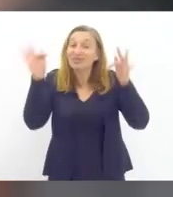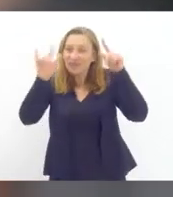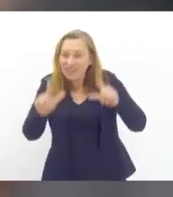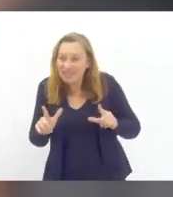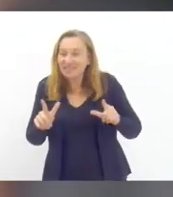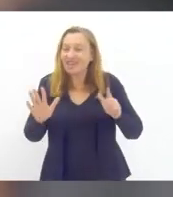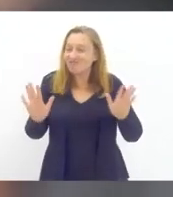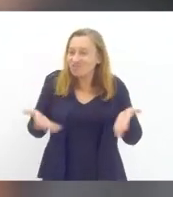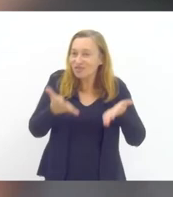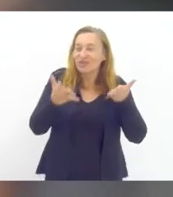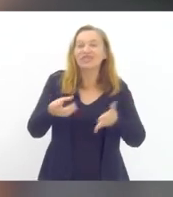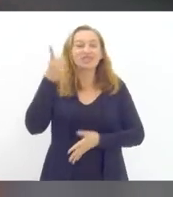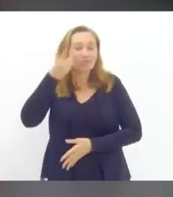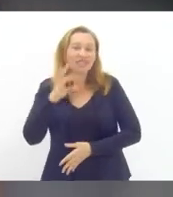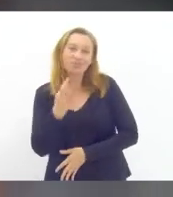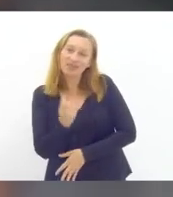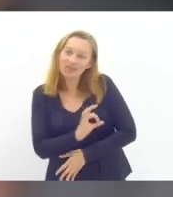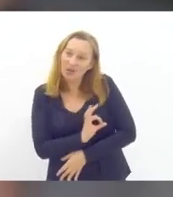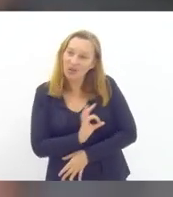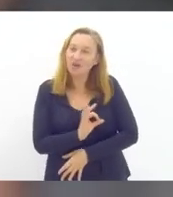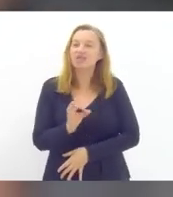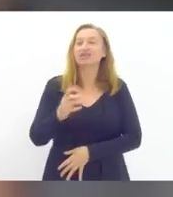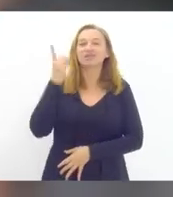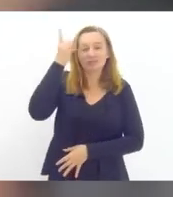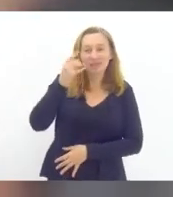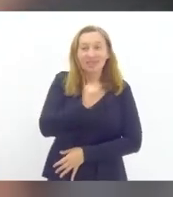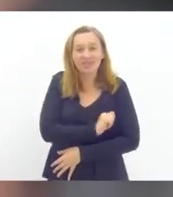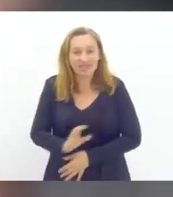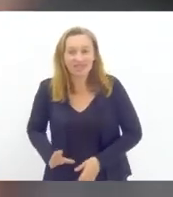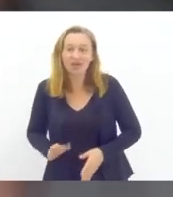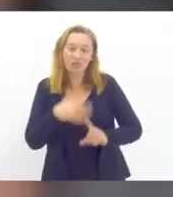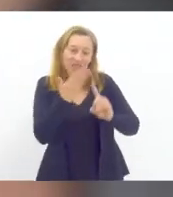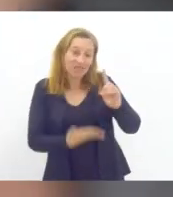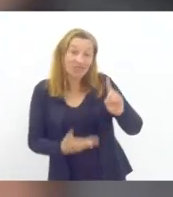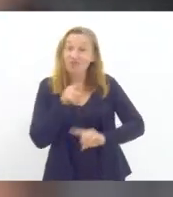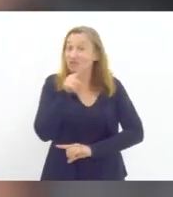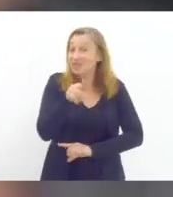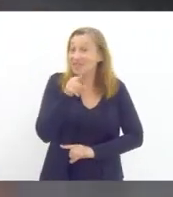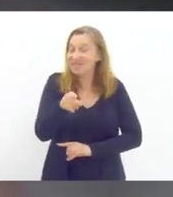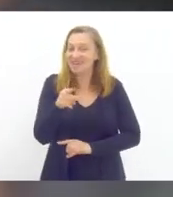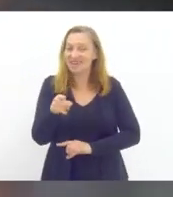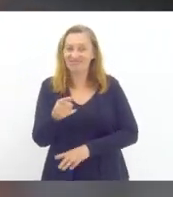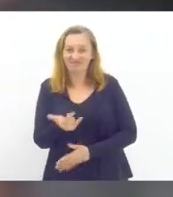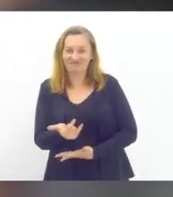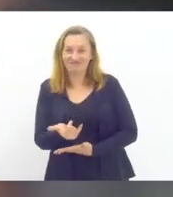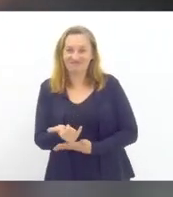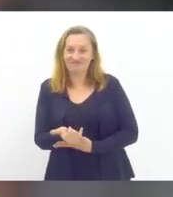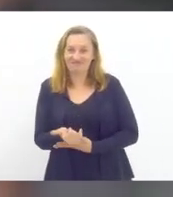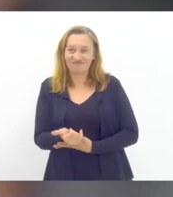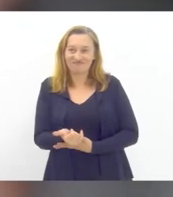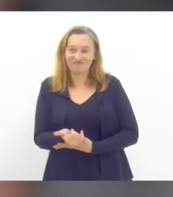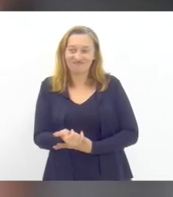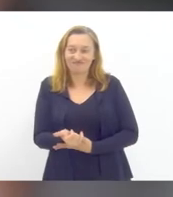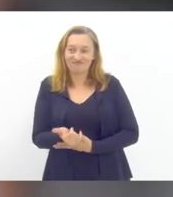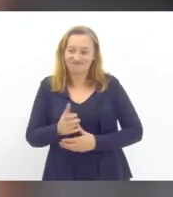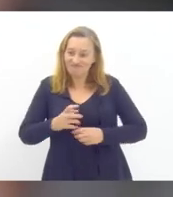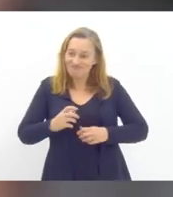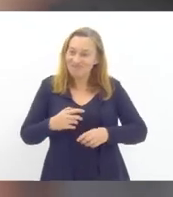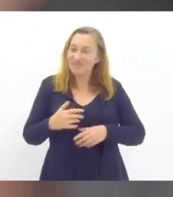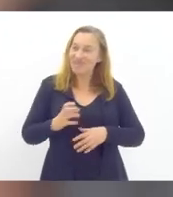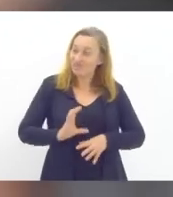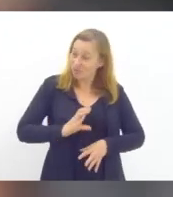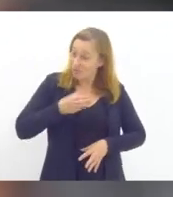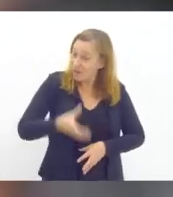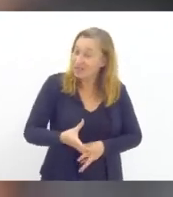da iniciativa da deputada Marta Rocha Deputado André silencio homenagear você que é esse carioca querido por todos